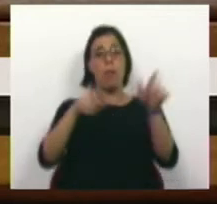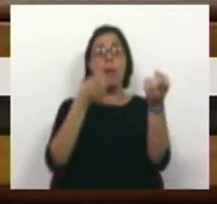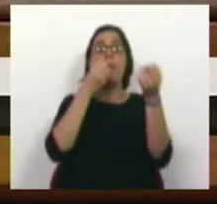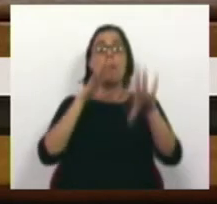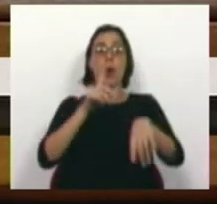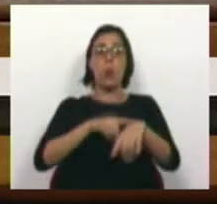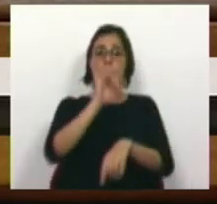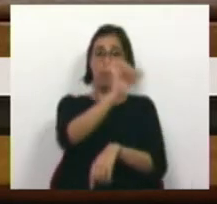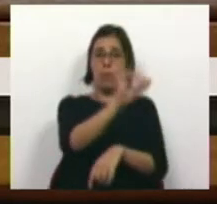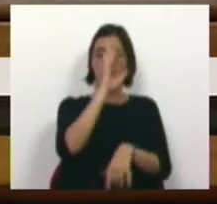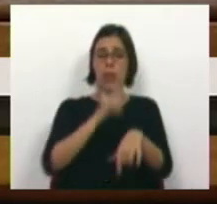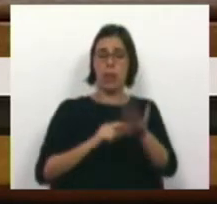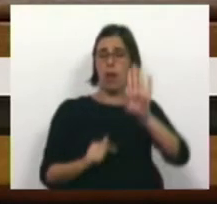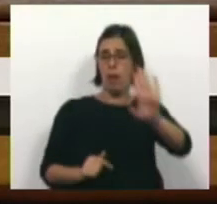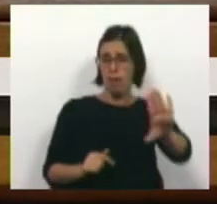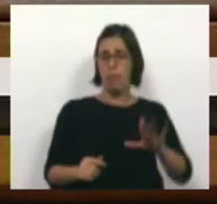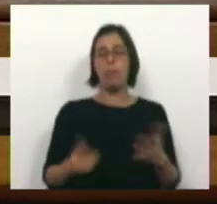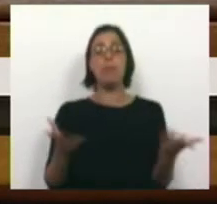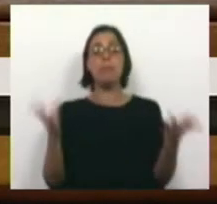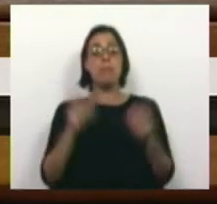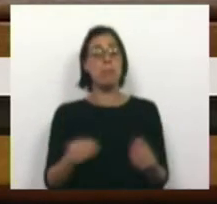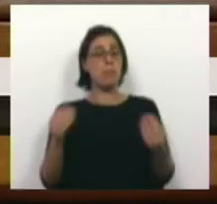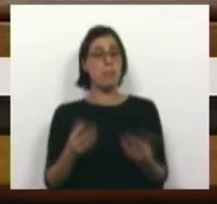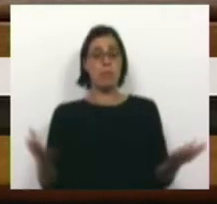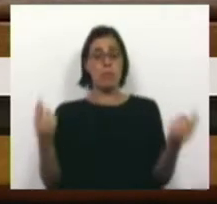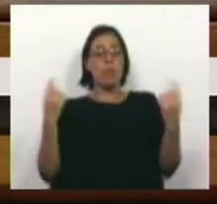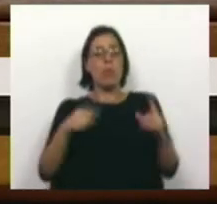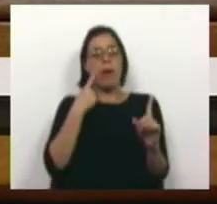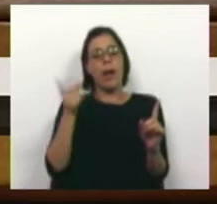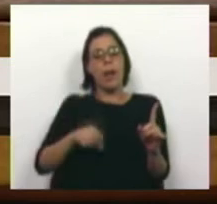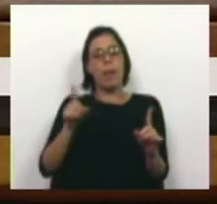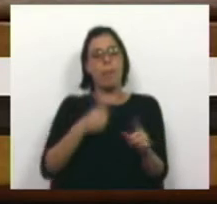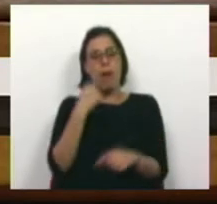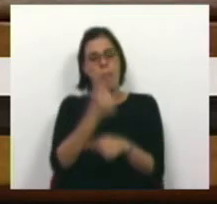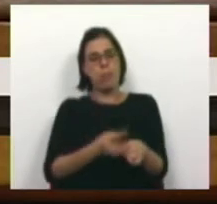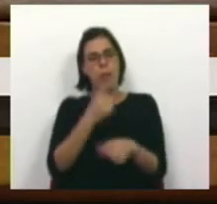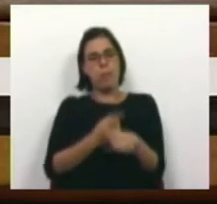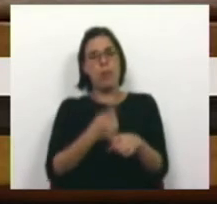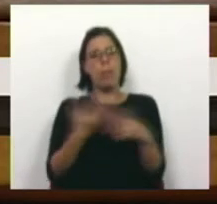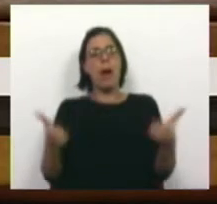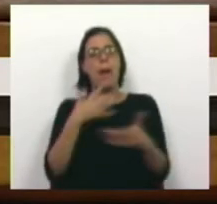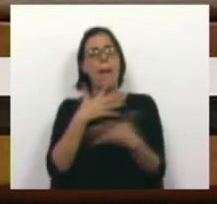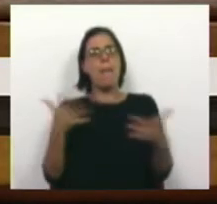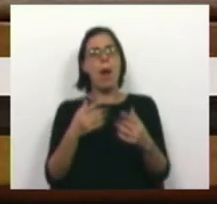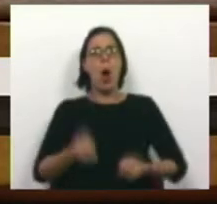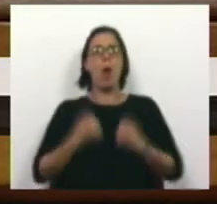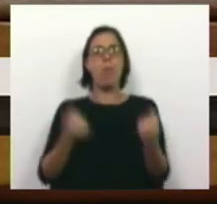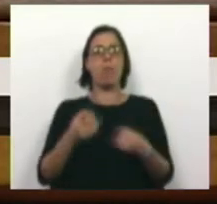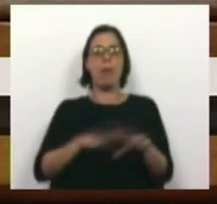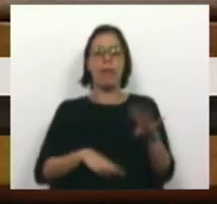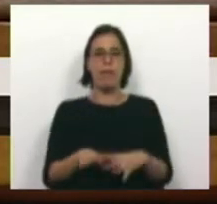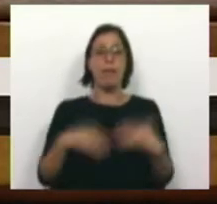no período do seu governo, não resta mais do que repetir a ideia gasta de que esta maioria não é capaz de